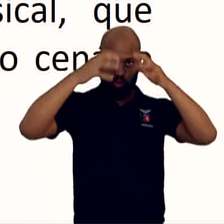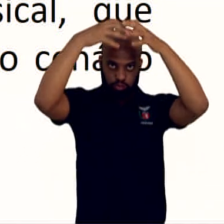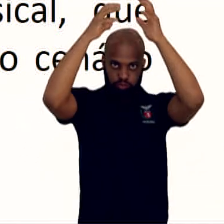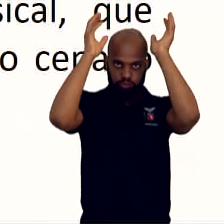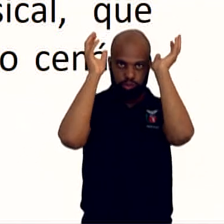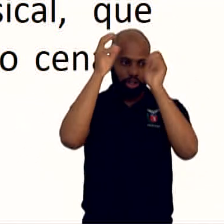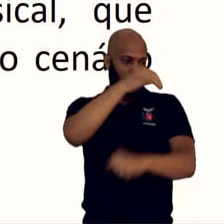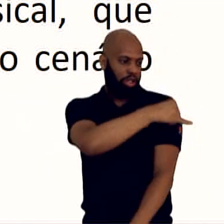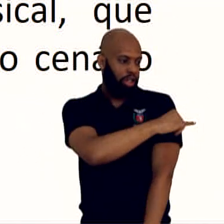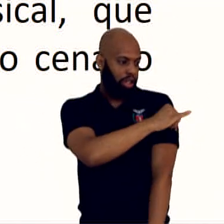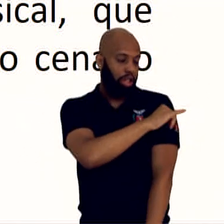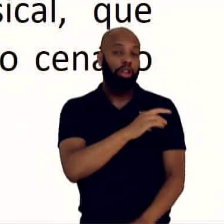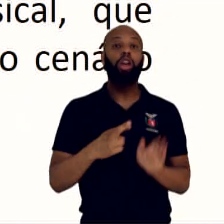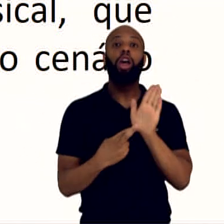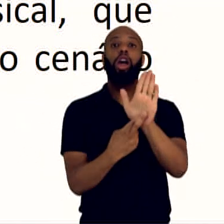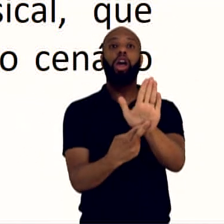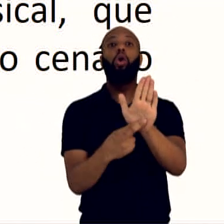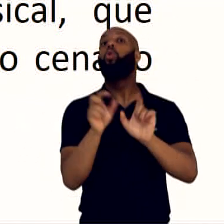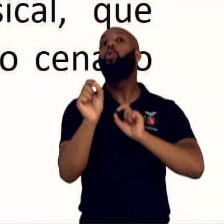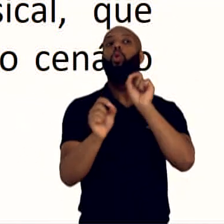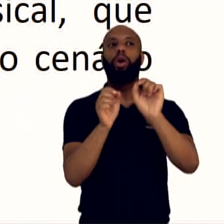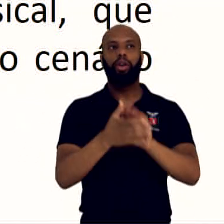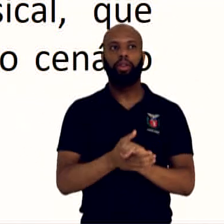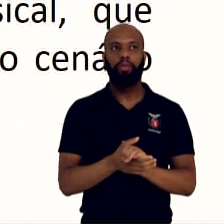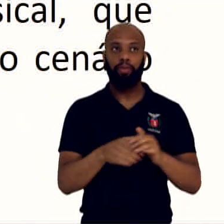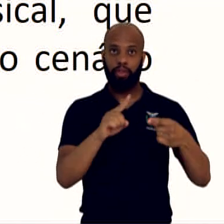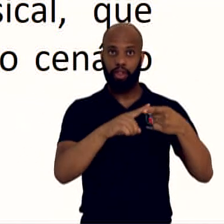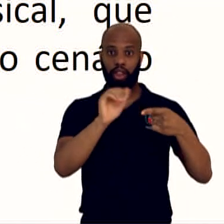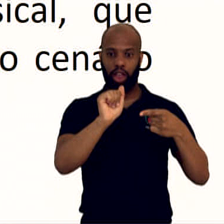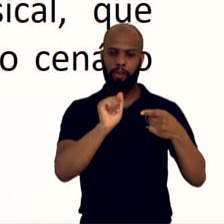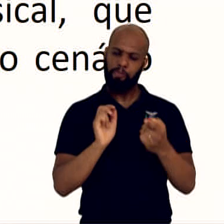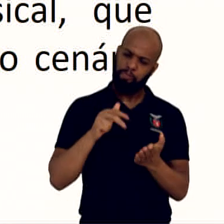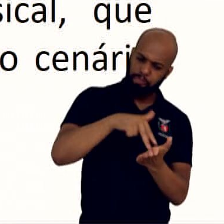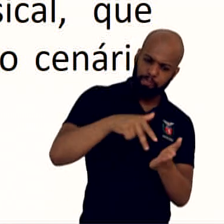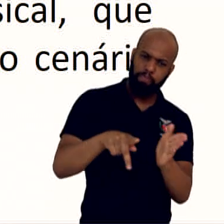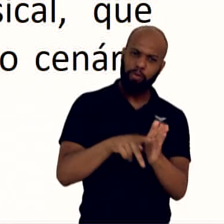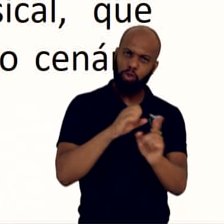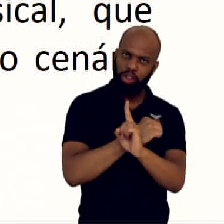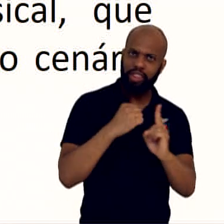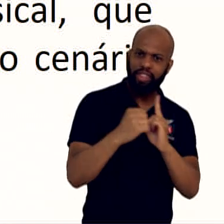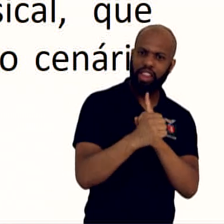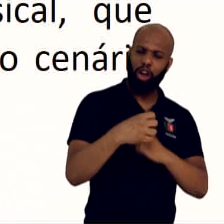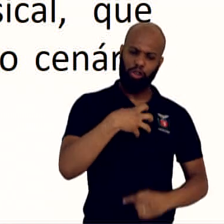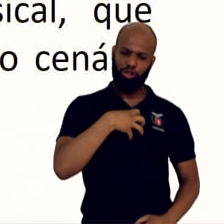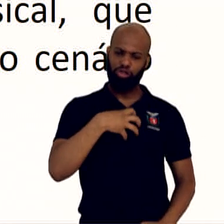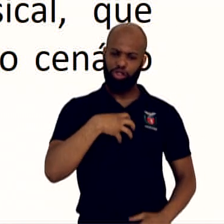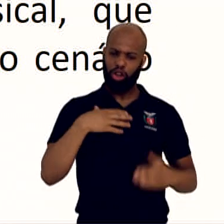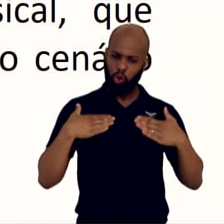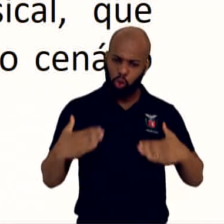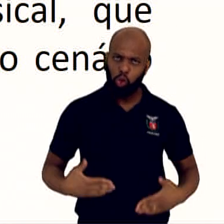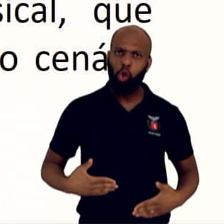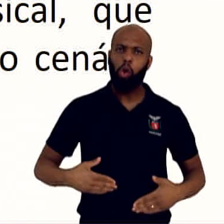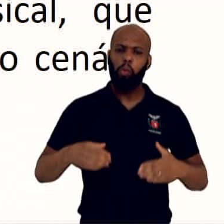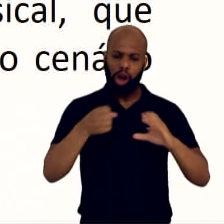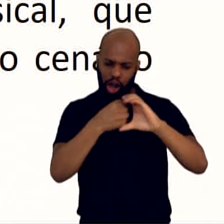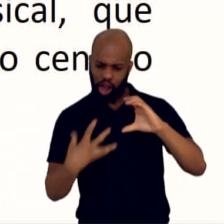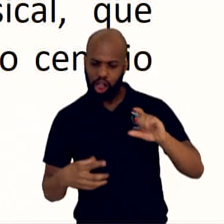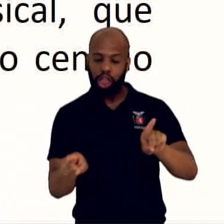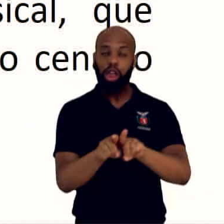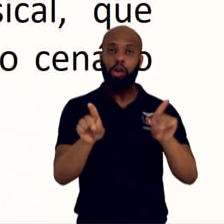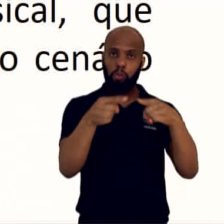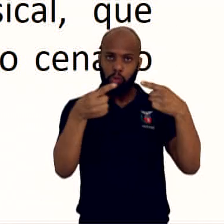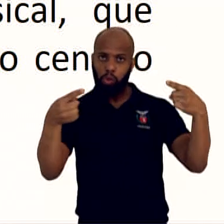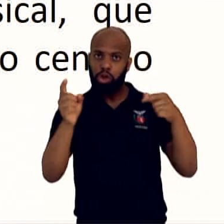Hill representou uma afirmação social, estética e musical que desencadeou